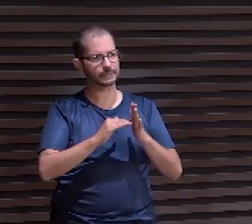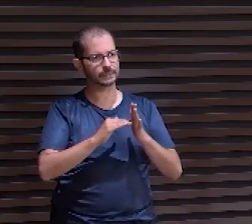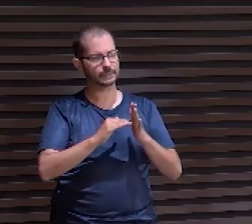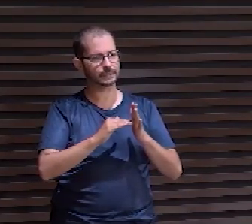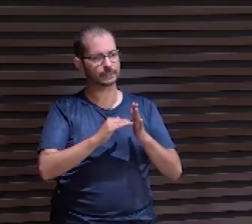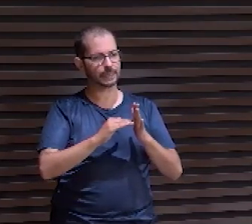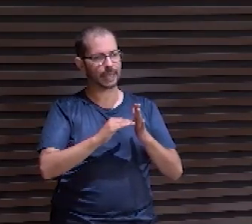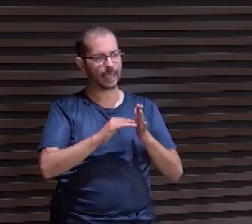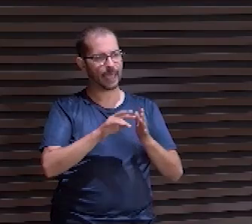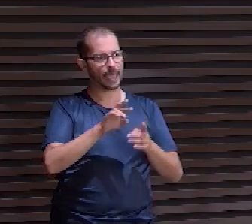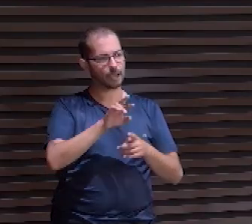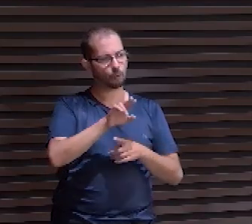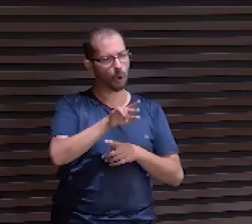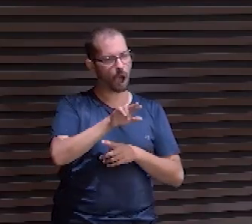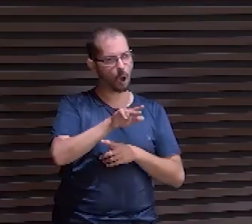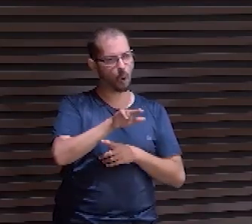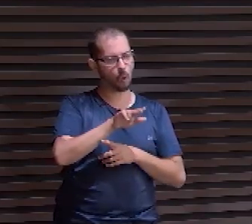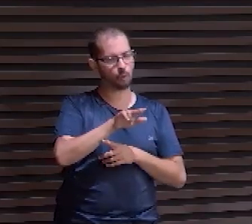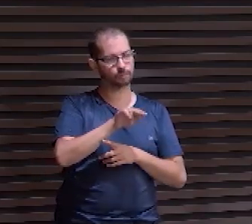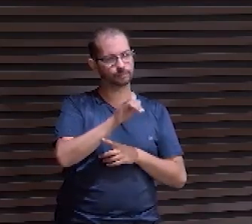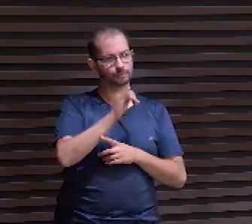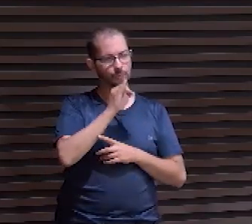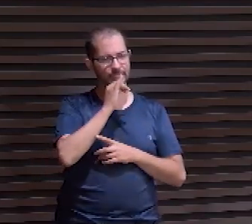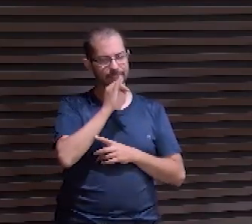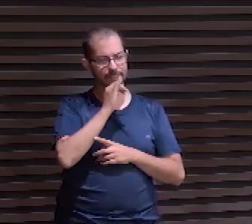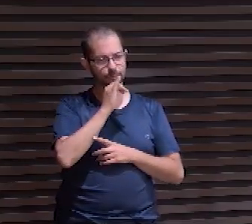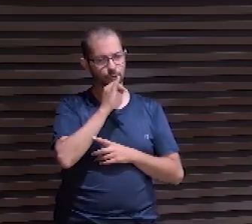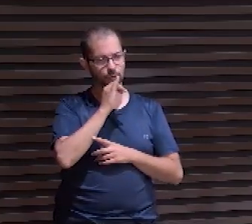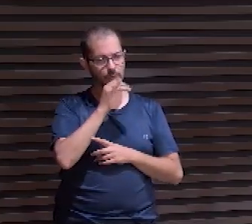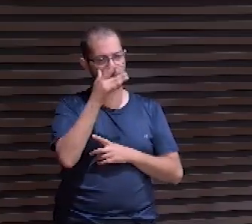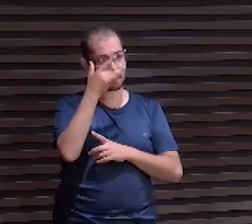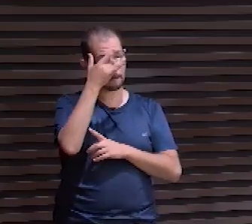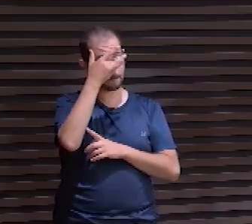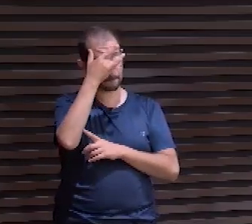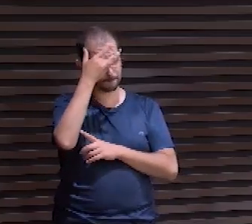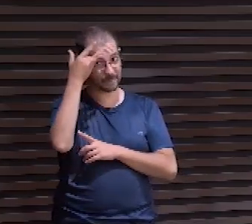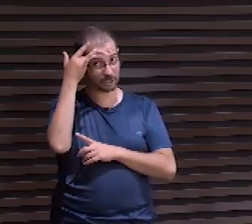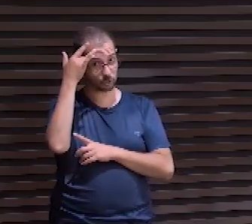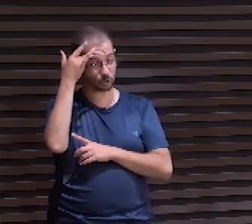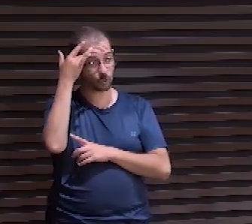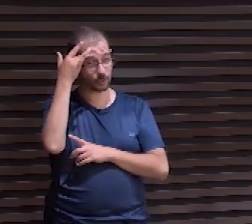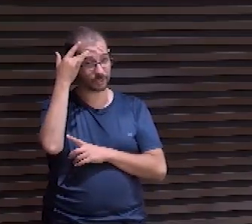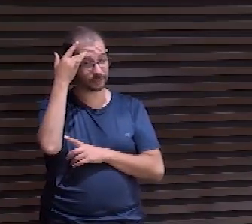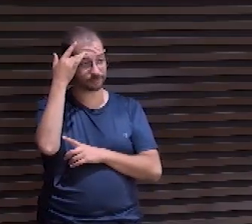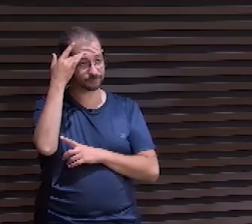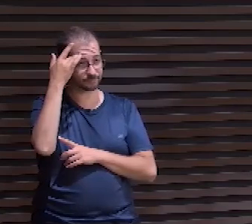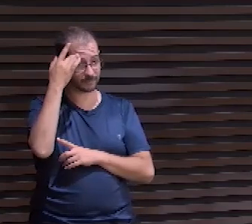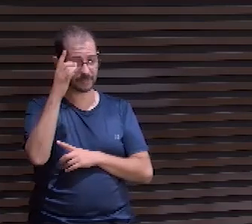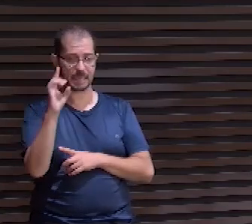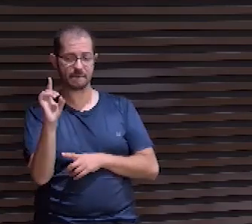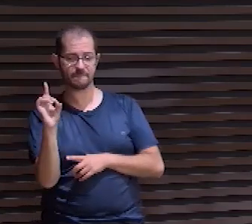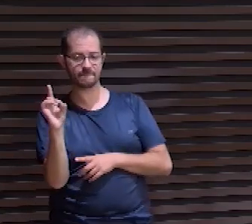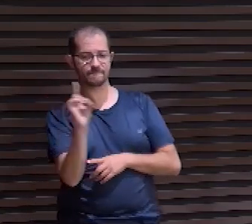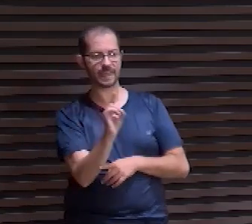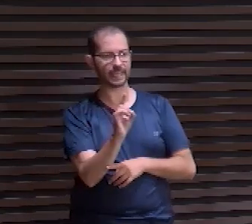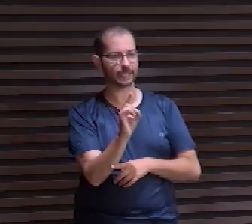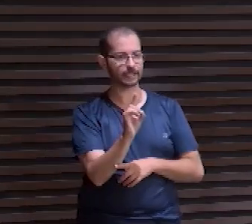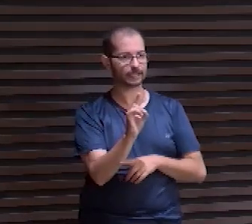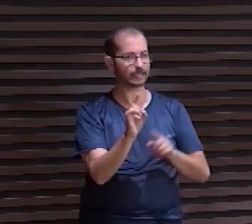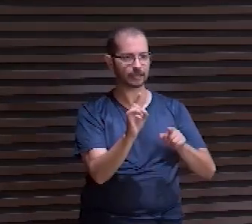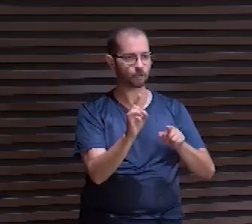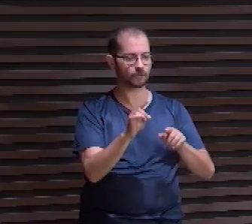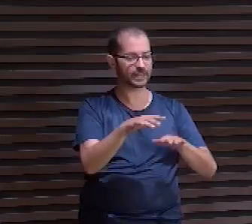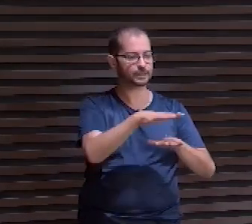A infiltração de gente que não é do rebanho do